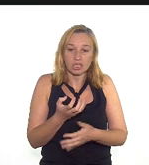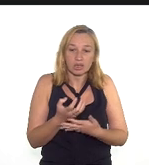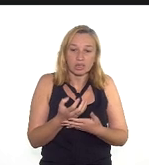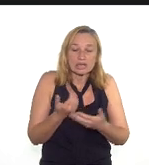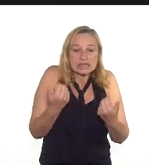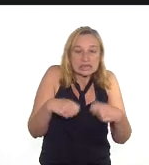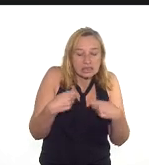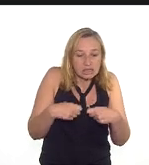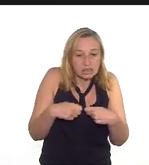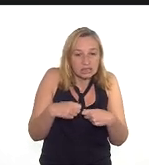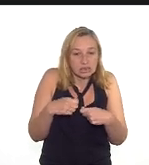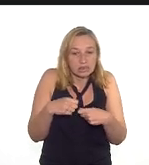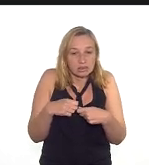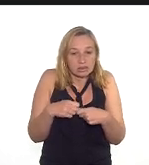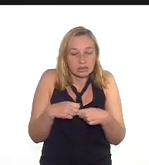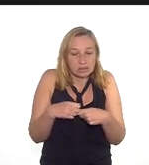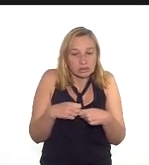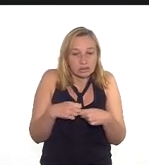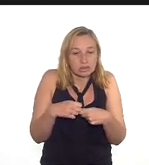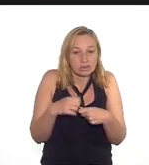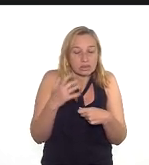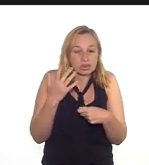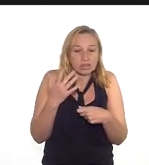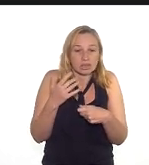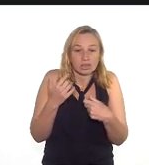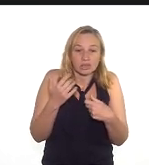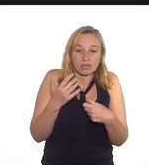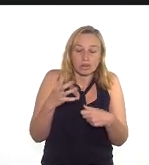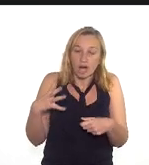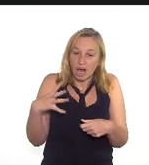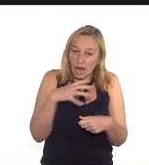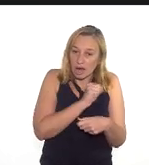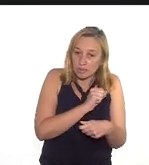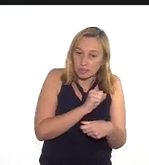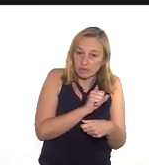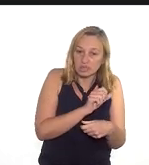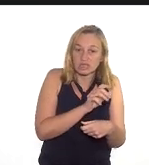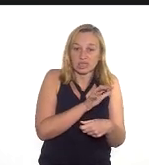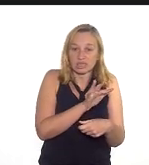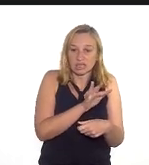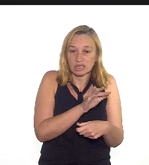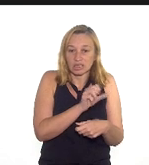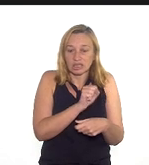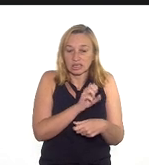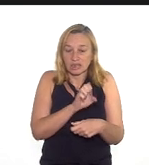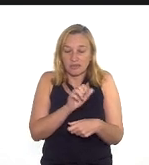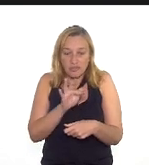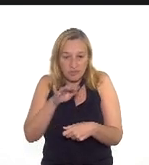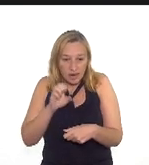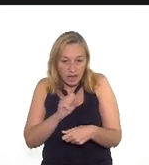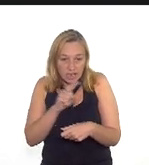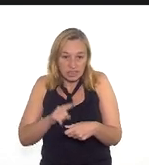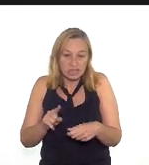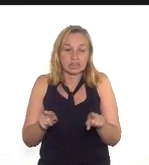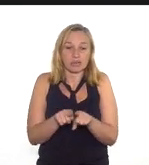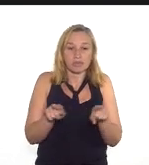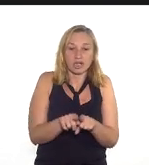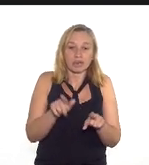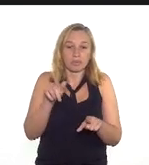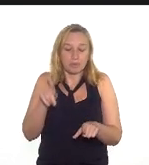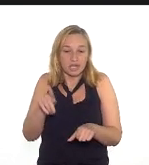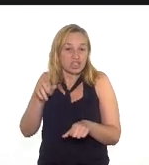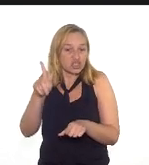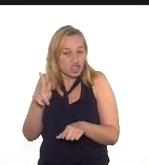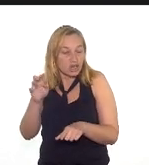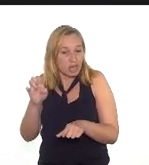que a gente assim, acha ser talvez a mais urgente no âmbito da Cefaz e da PGE. Já estão aparecendo situações onde,